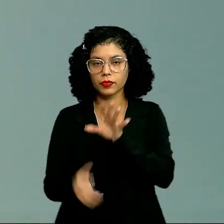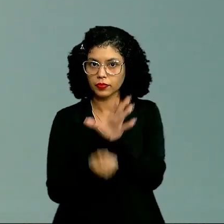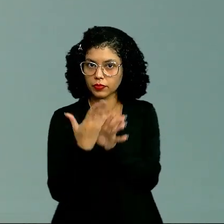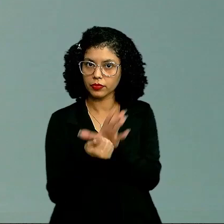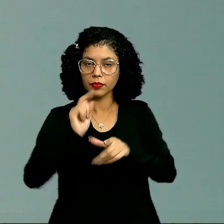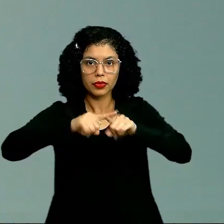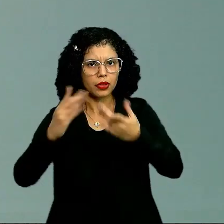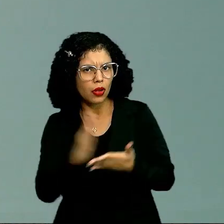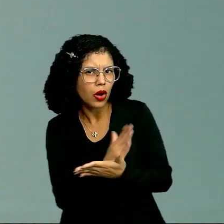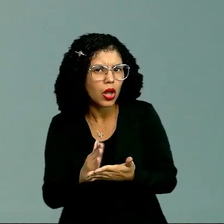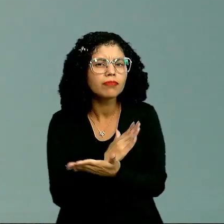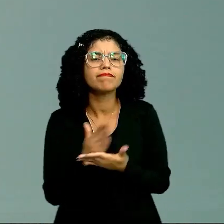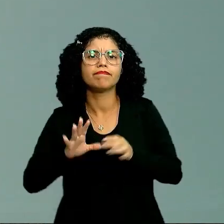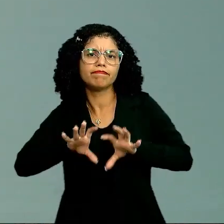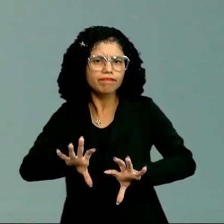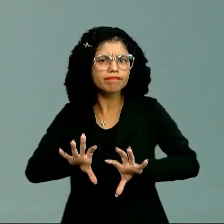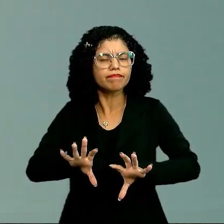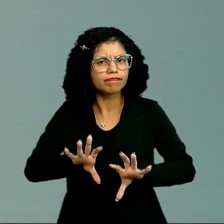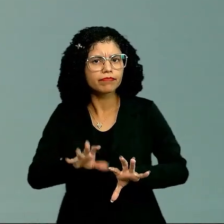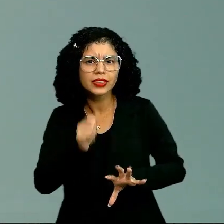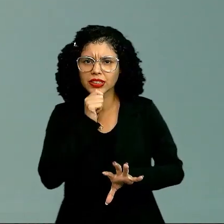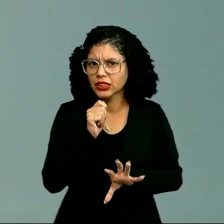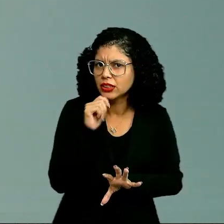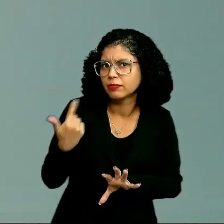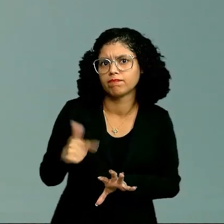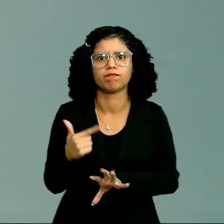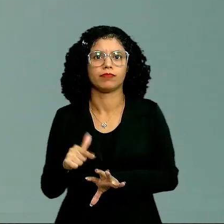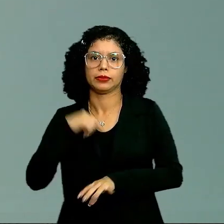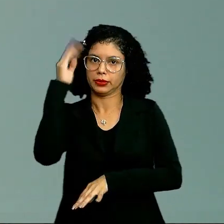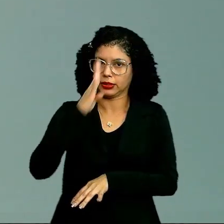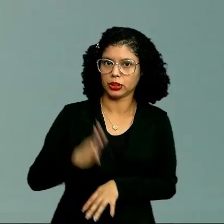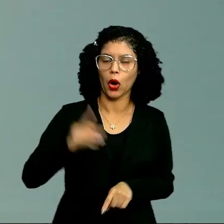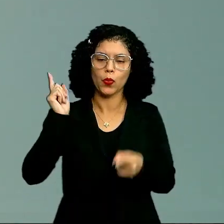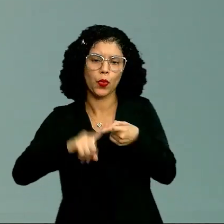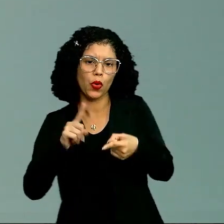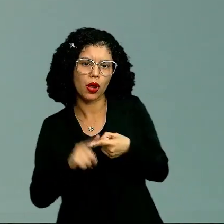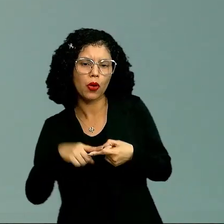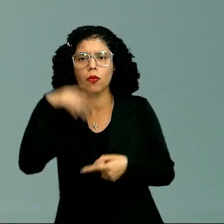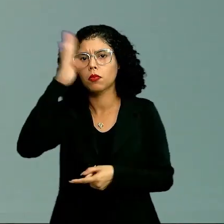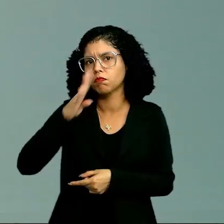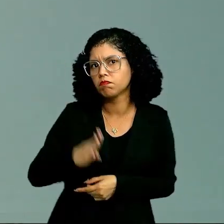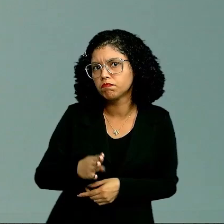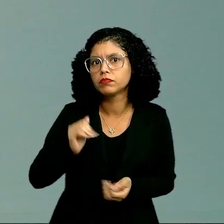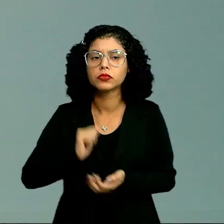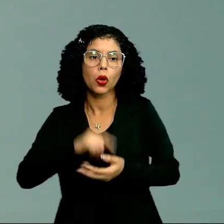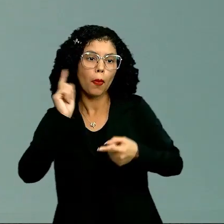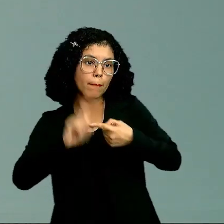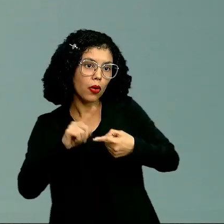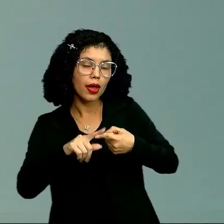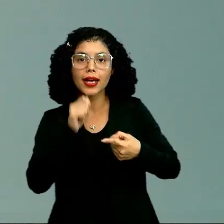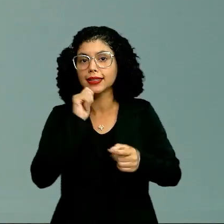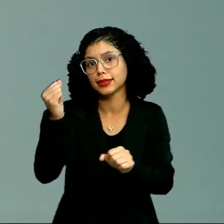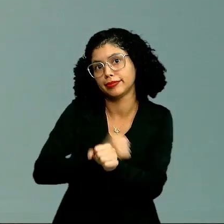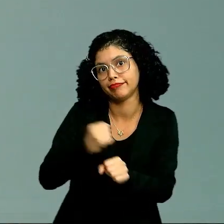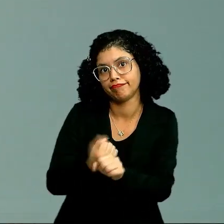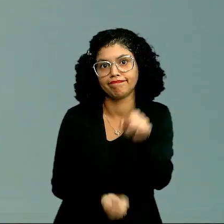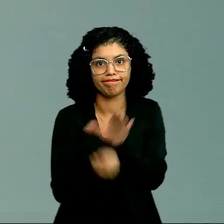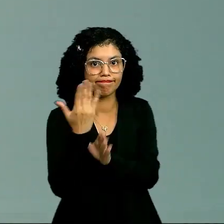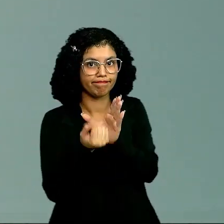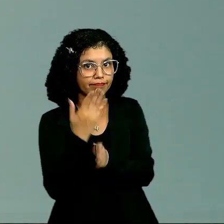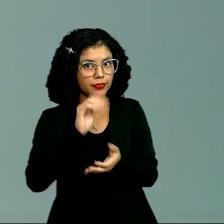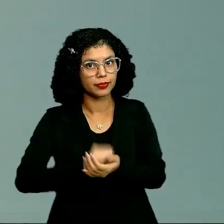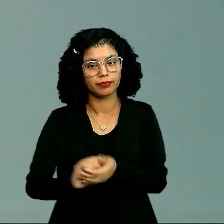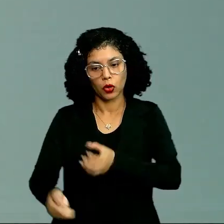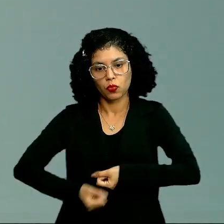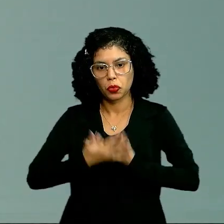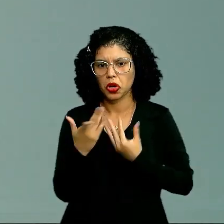mas por algum motivo não é ainda brasileira, ou porque o autor não é brasileiro, ou porque a obra ela traz